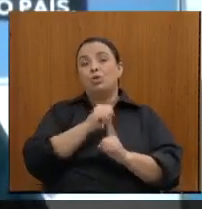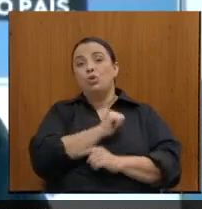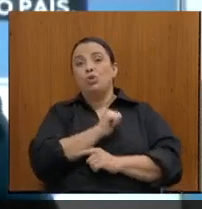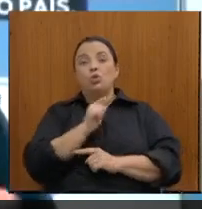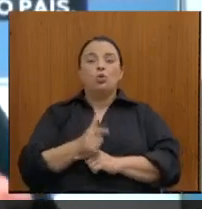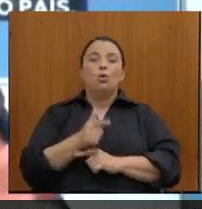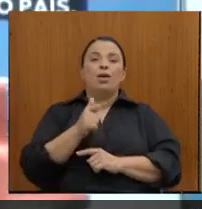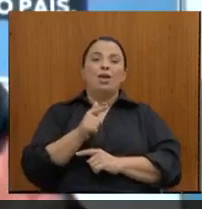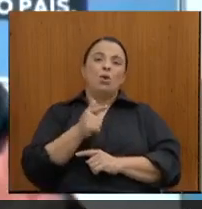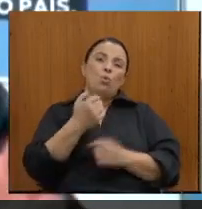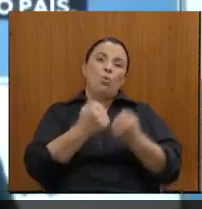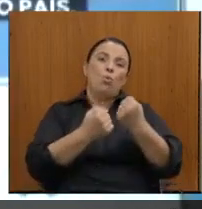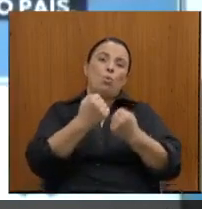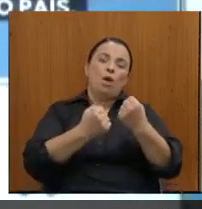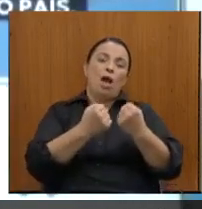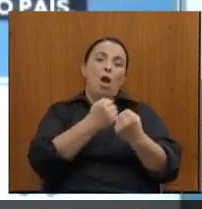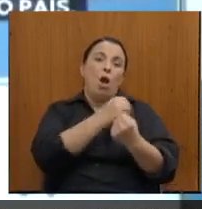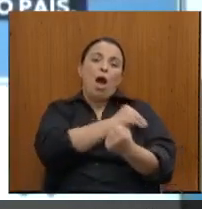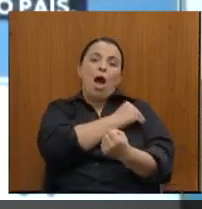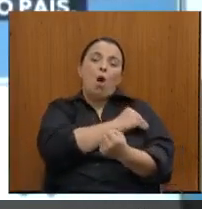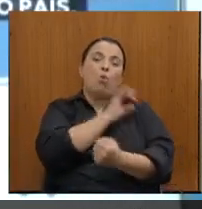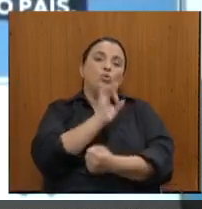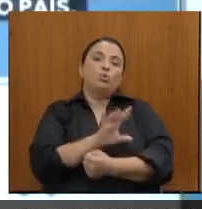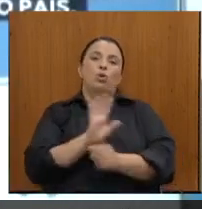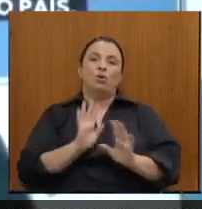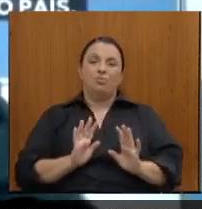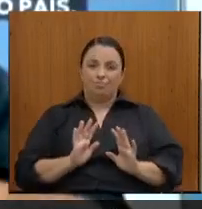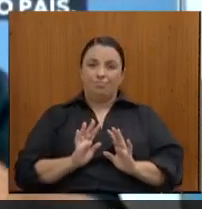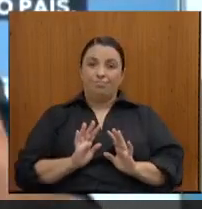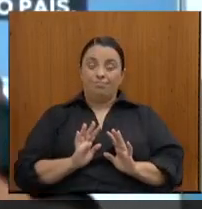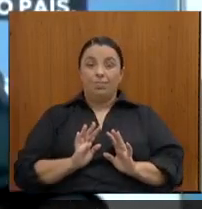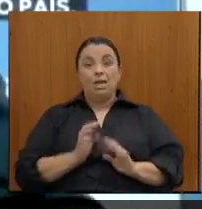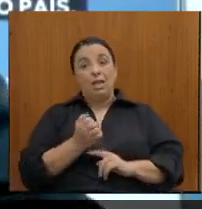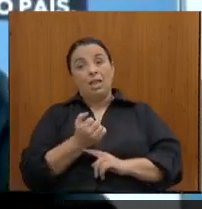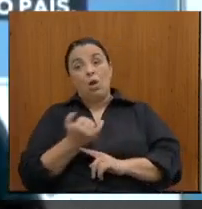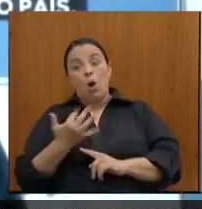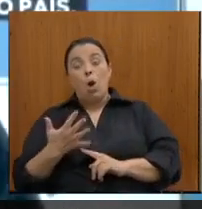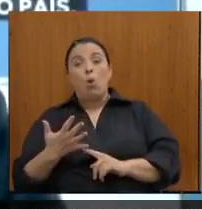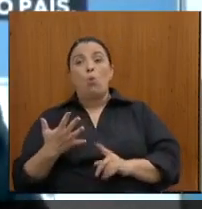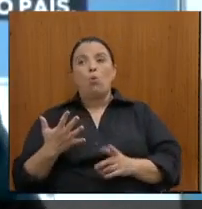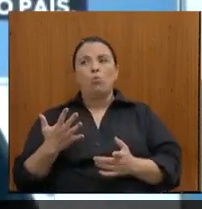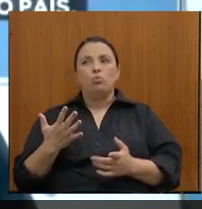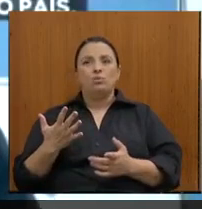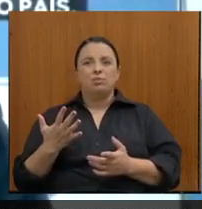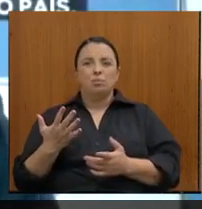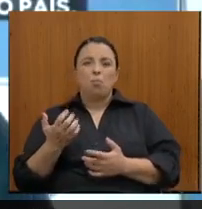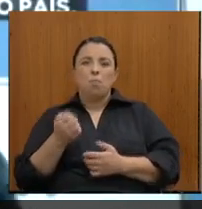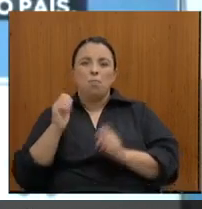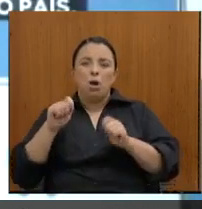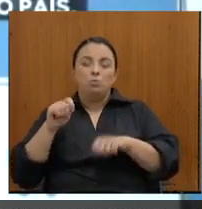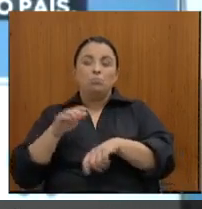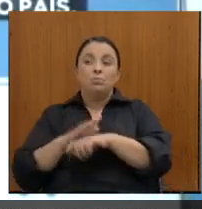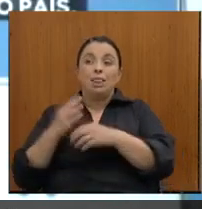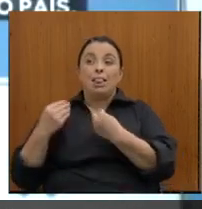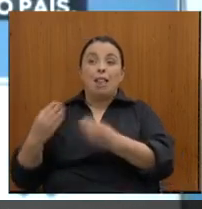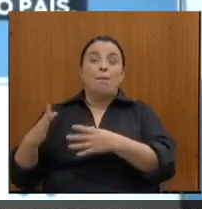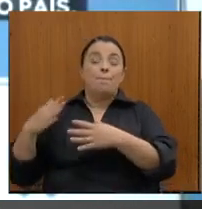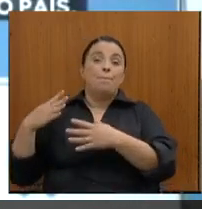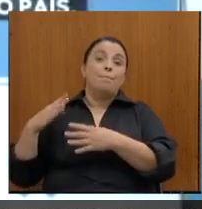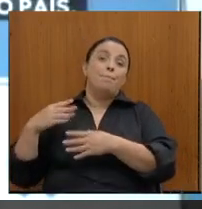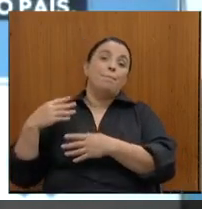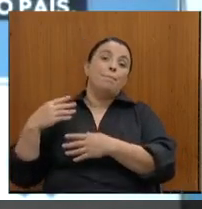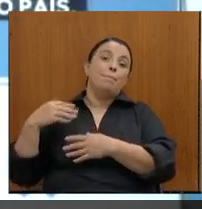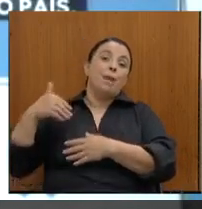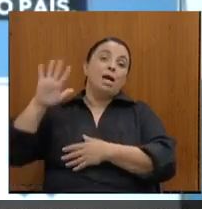do álcool diretamente então em alguns casos você ainda pode acontecer alisar mas o grande ativo do hidrogénio vejo e do